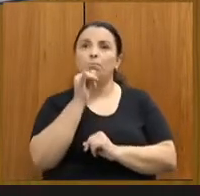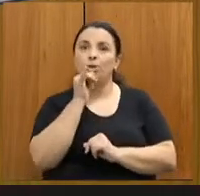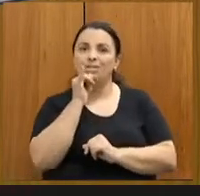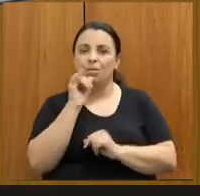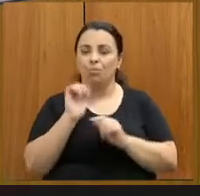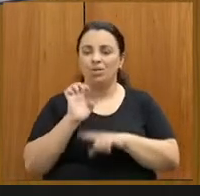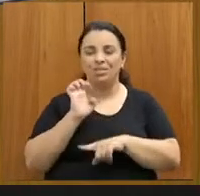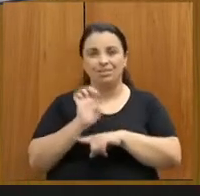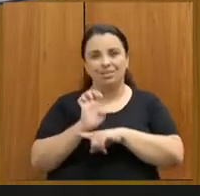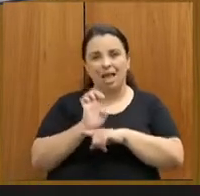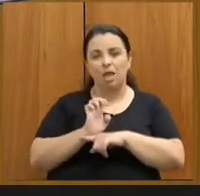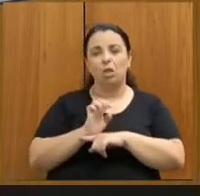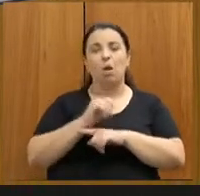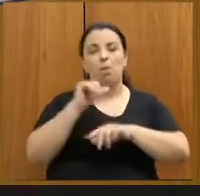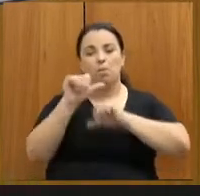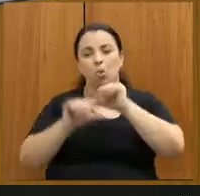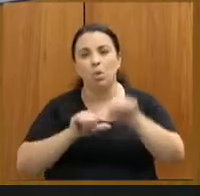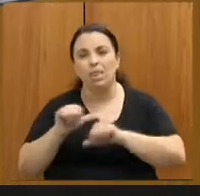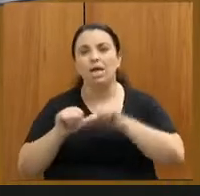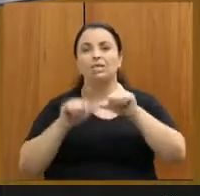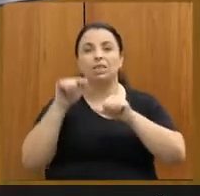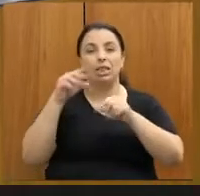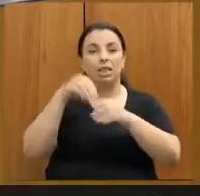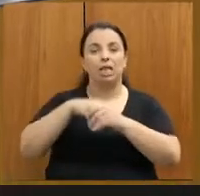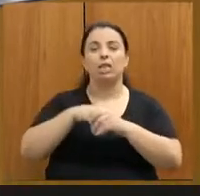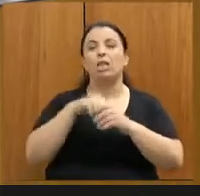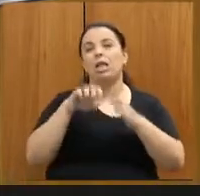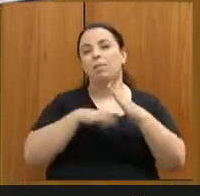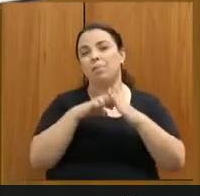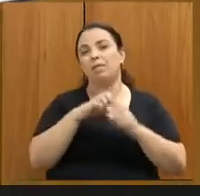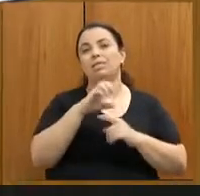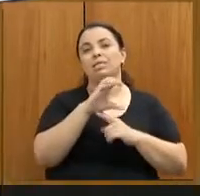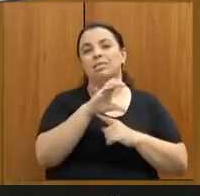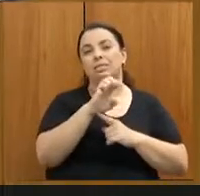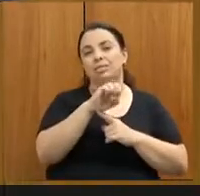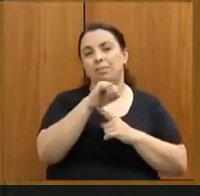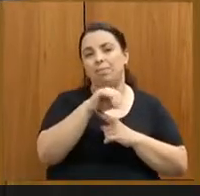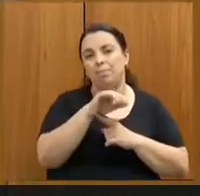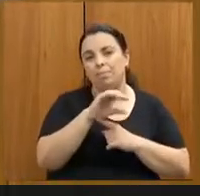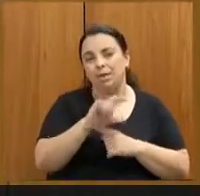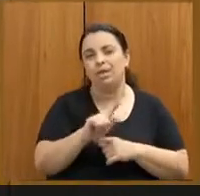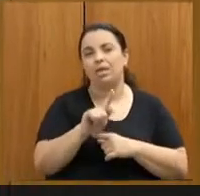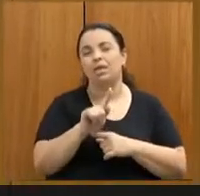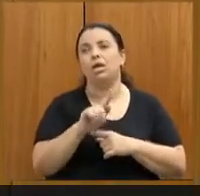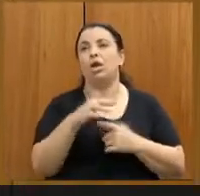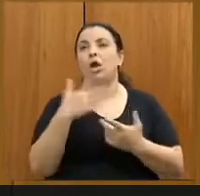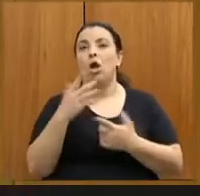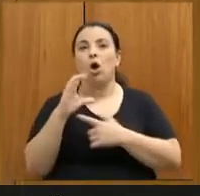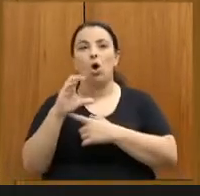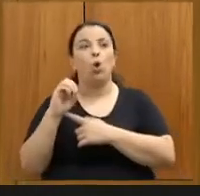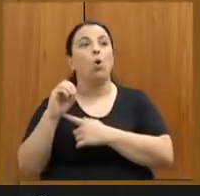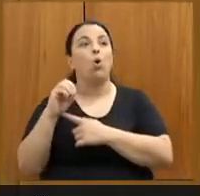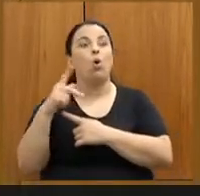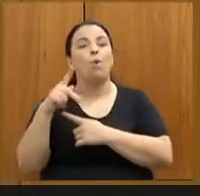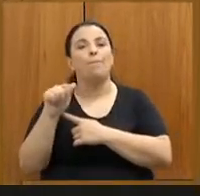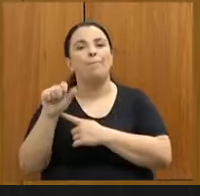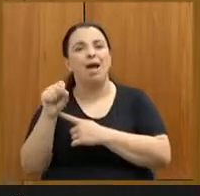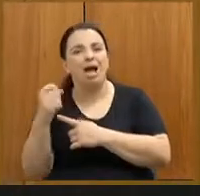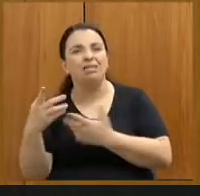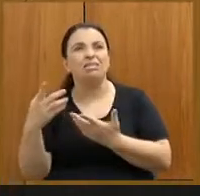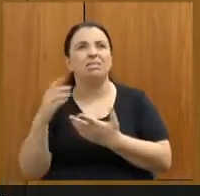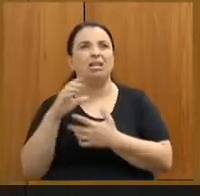o plano não tem previsto qualquer movimento Cemig COPASA é e gasmig não existe nenhum dentro do plano